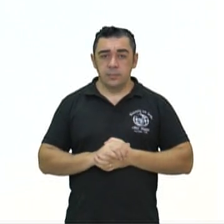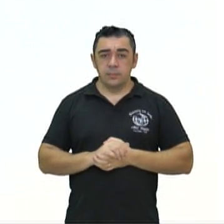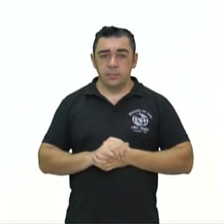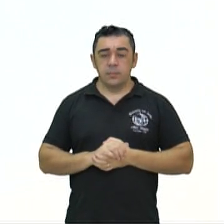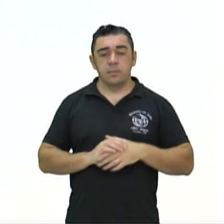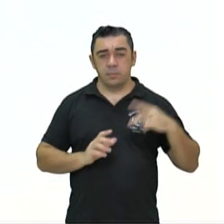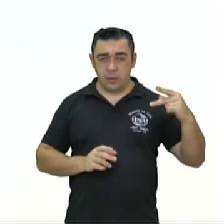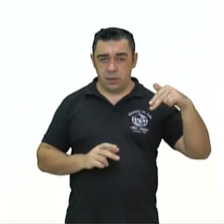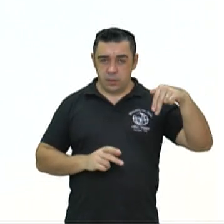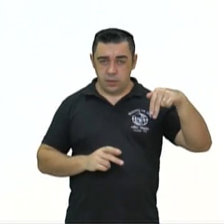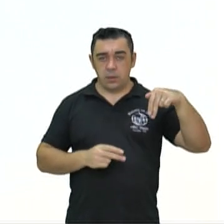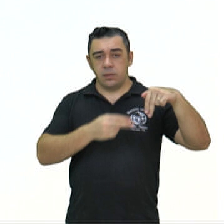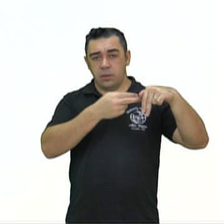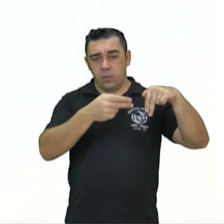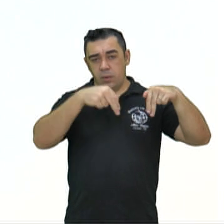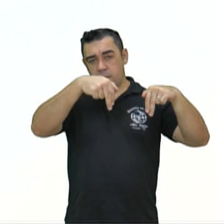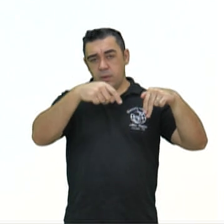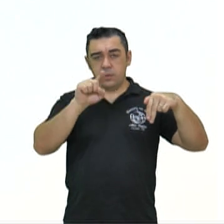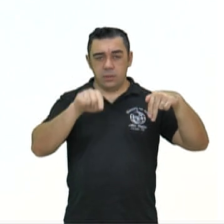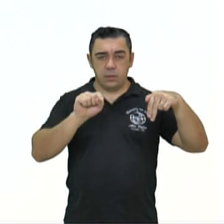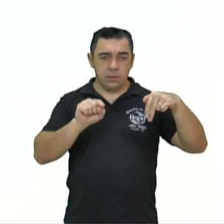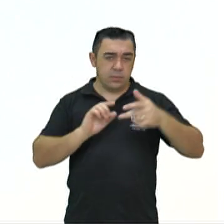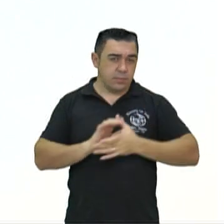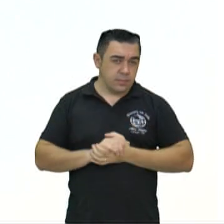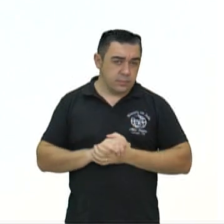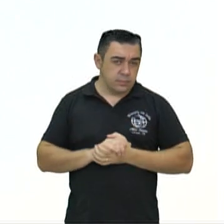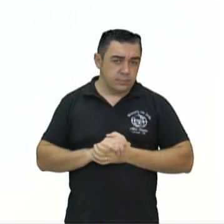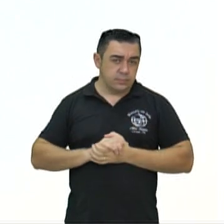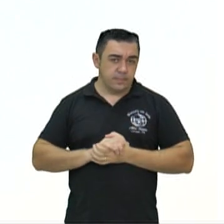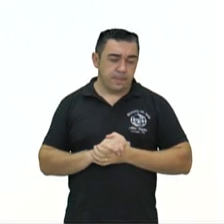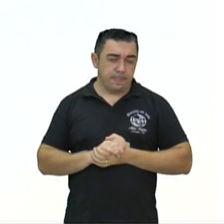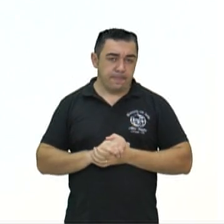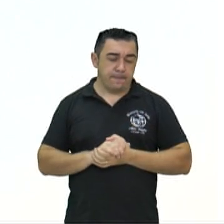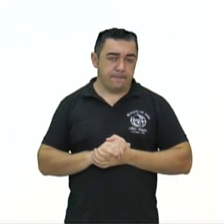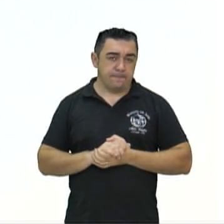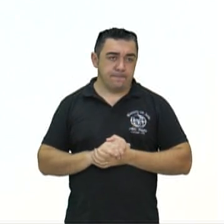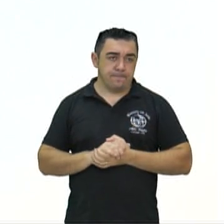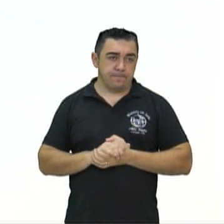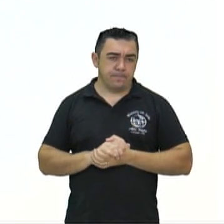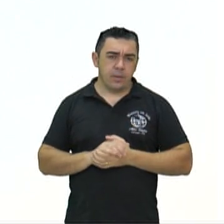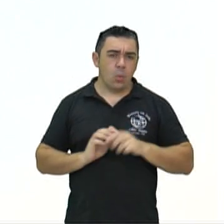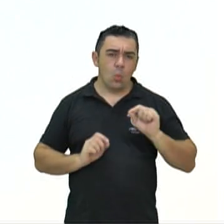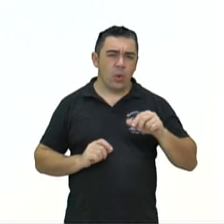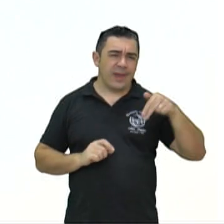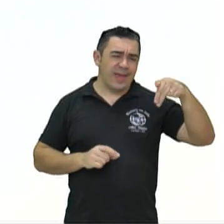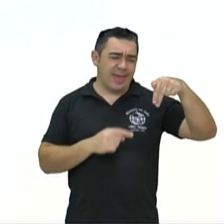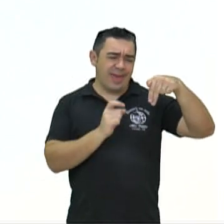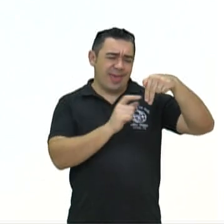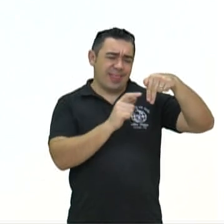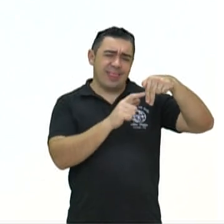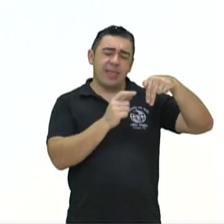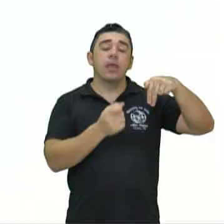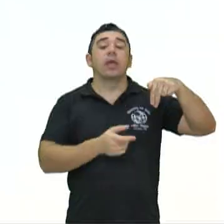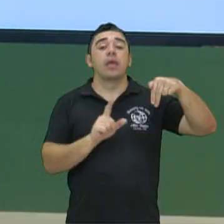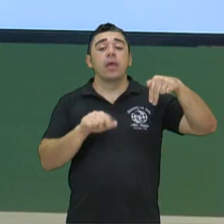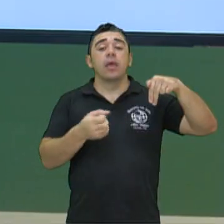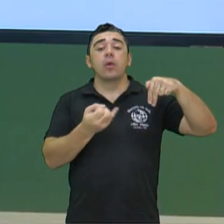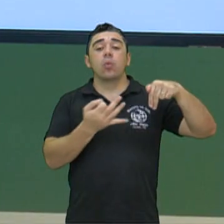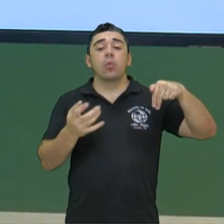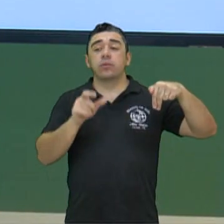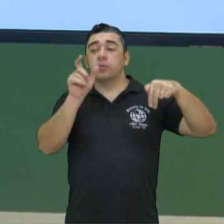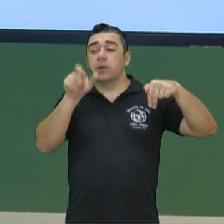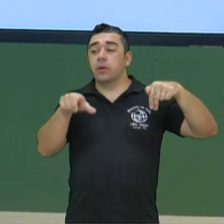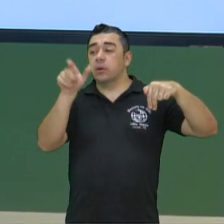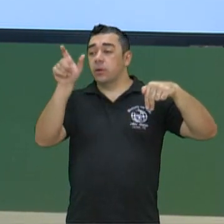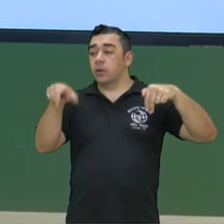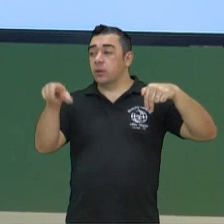formulazinha, né? Permutação de n é igual a n fatorial. O que é esse n? N é o número de